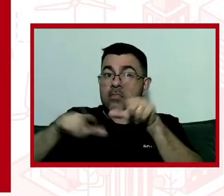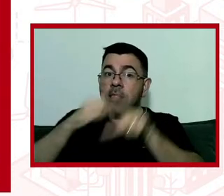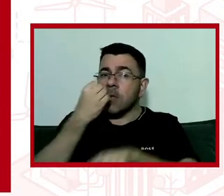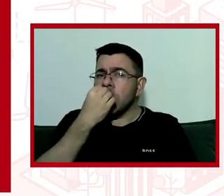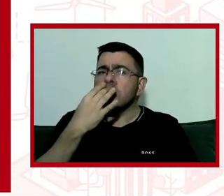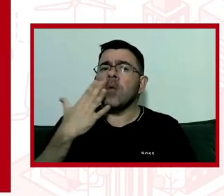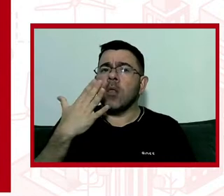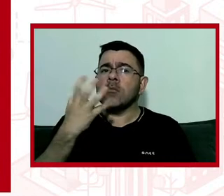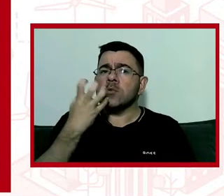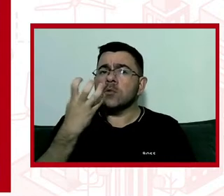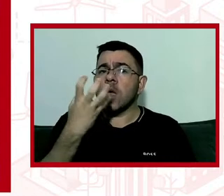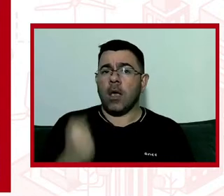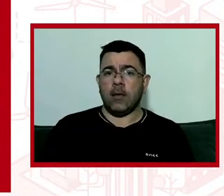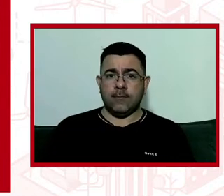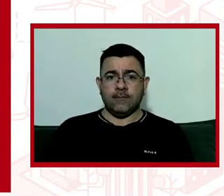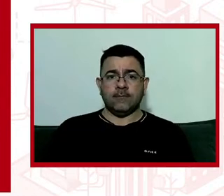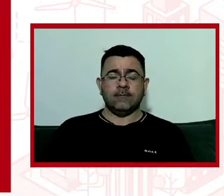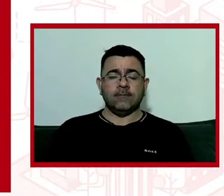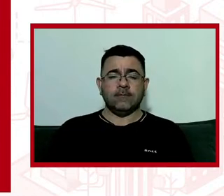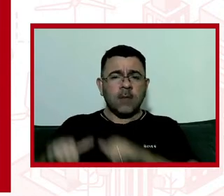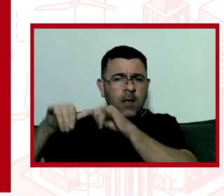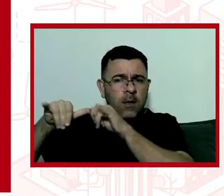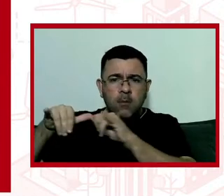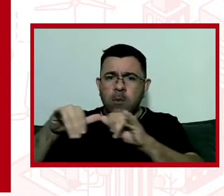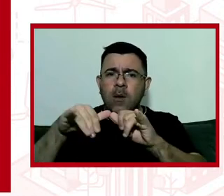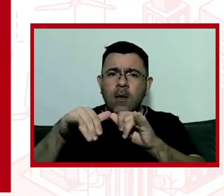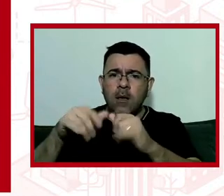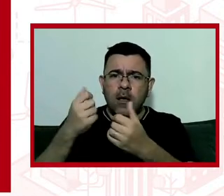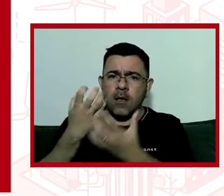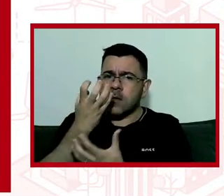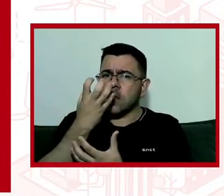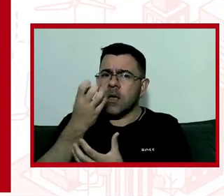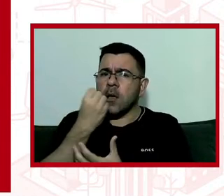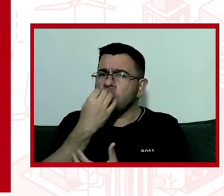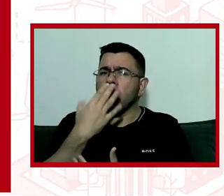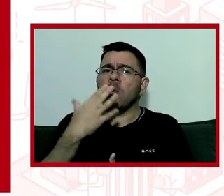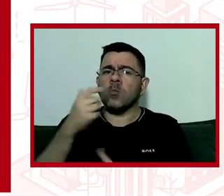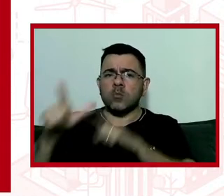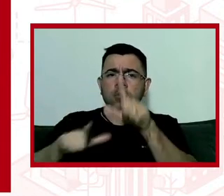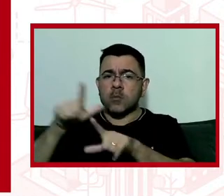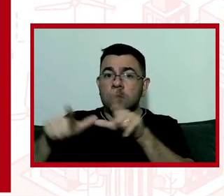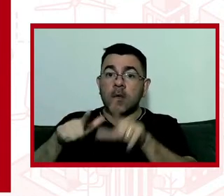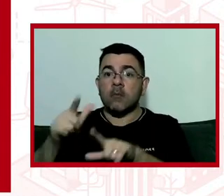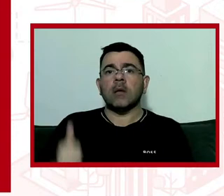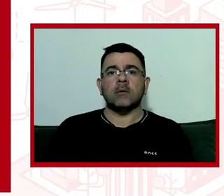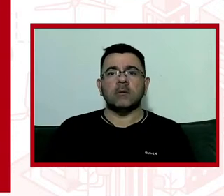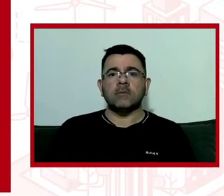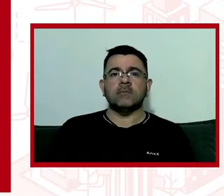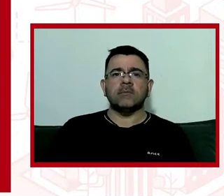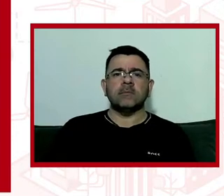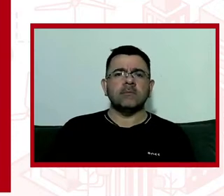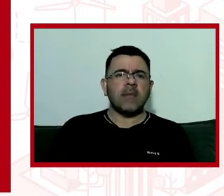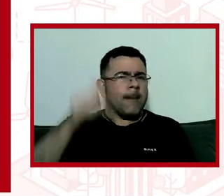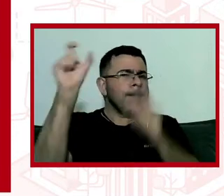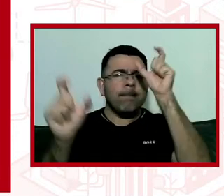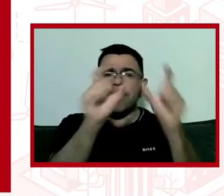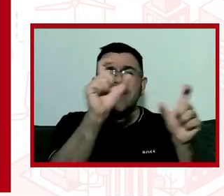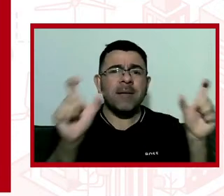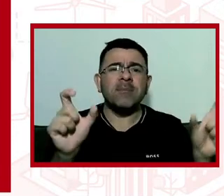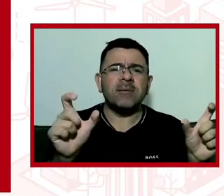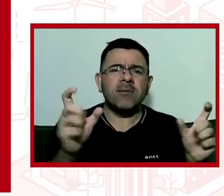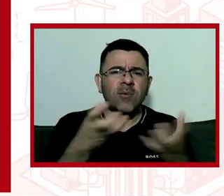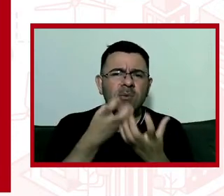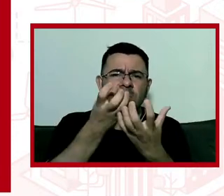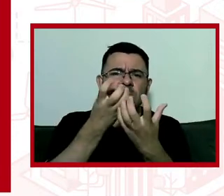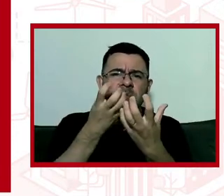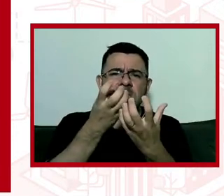se você quer ir num shopping em qualquer coisa você quer ser bem atendido qualquer serviço então as pessoas também quer também querem ser bem atendidas